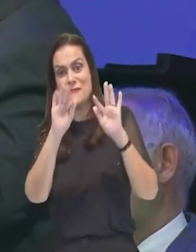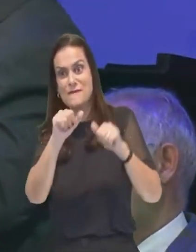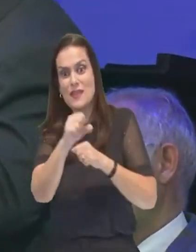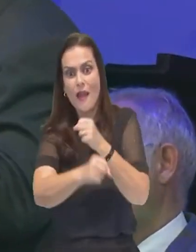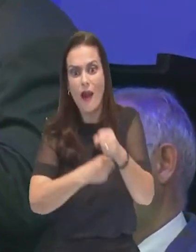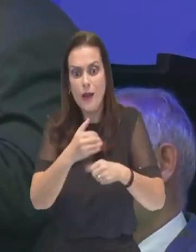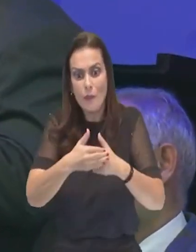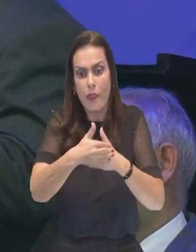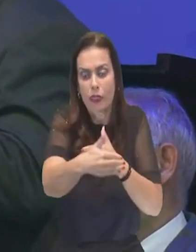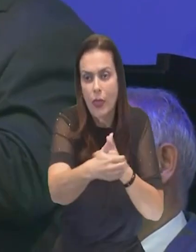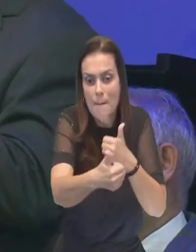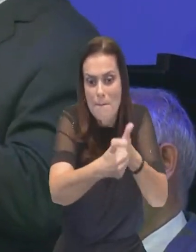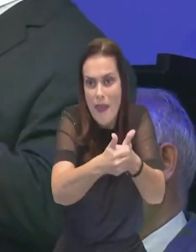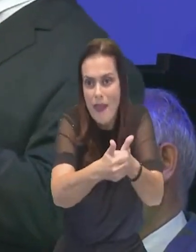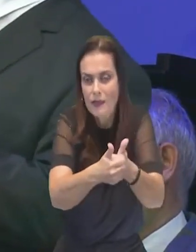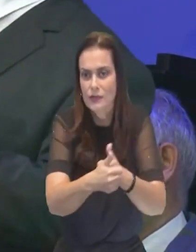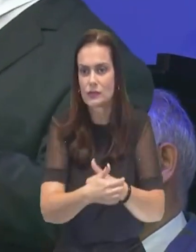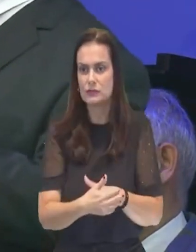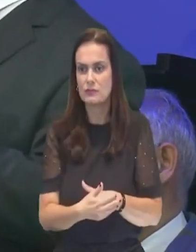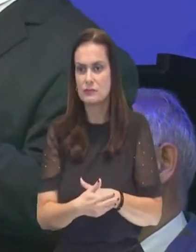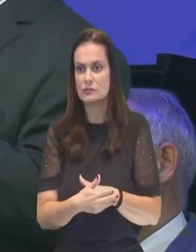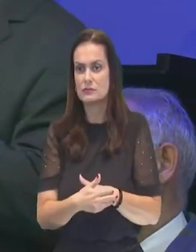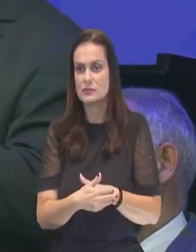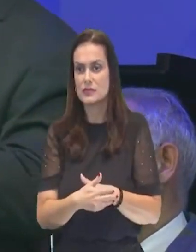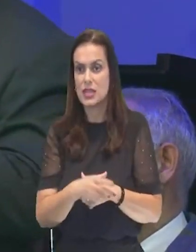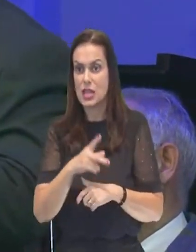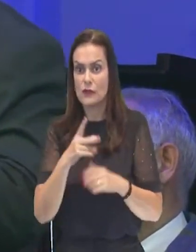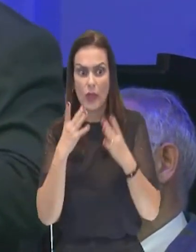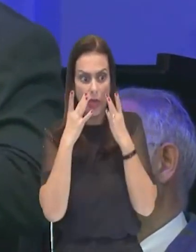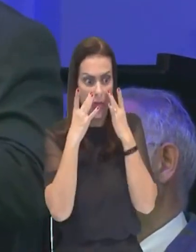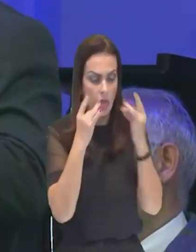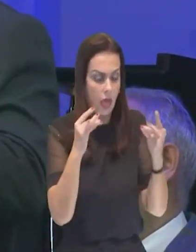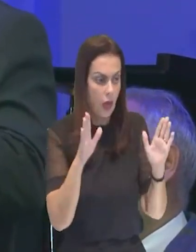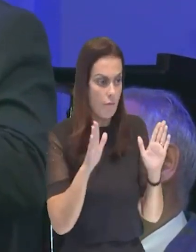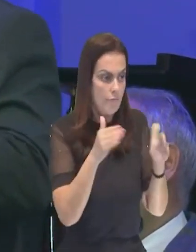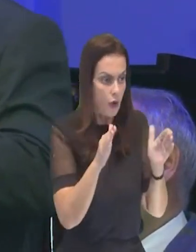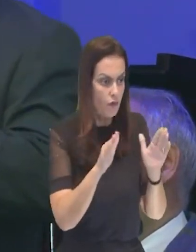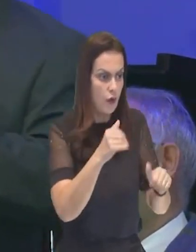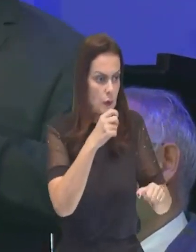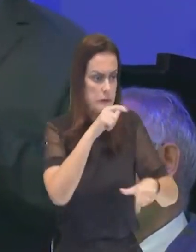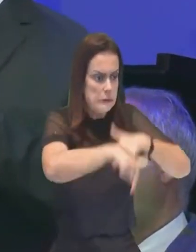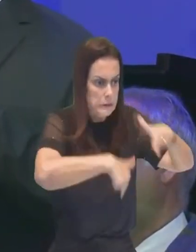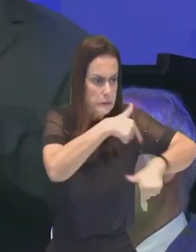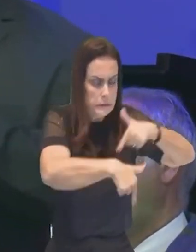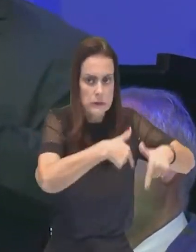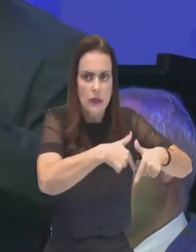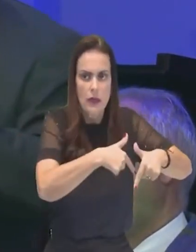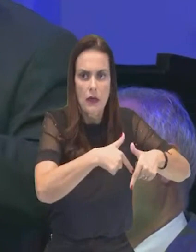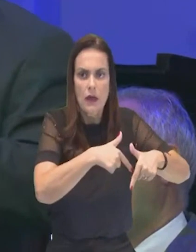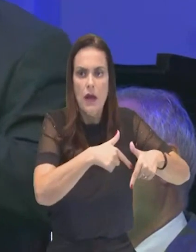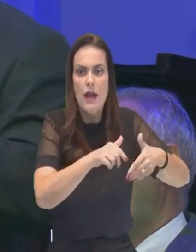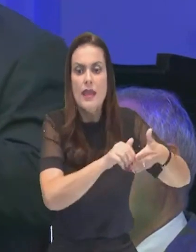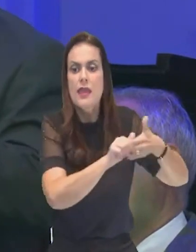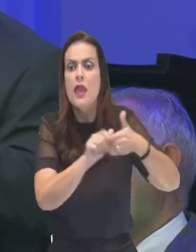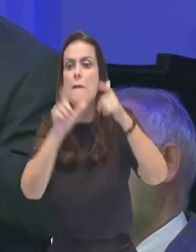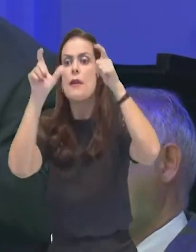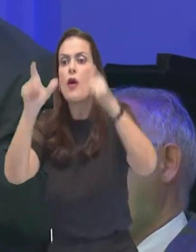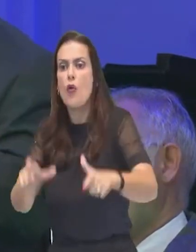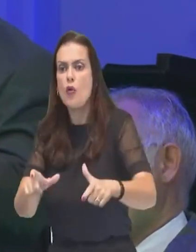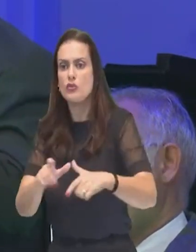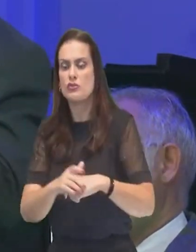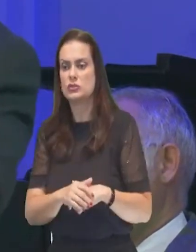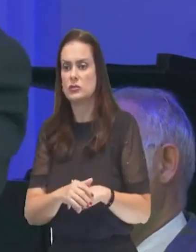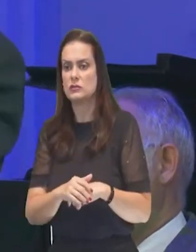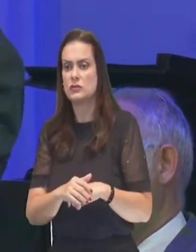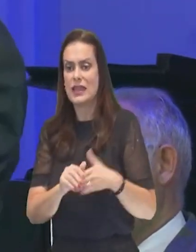estão sendo remidos, e o que vocês estão correndo atrás, o que nós estamos correndo atrás, para onde nos conduzirá, querido, ou para onde